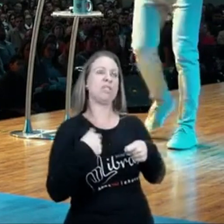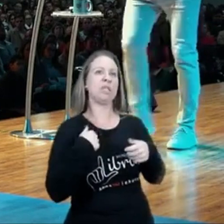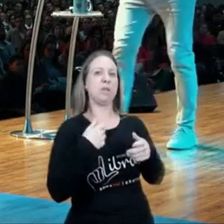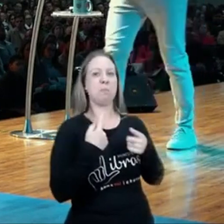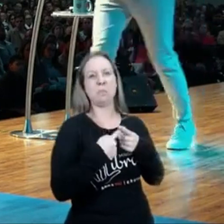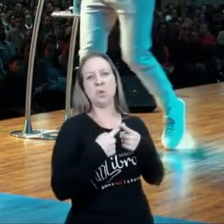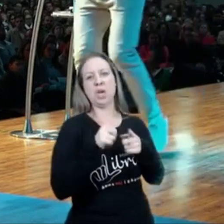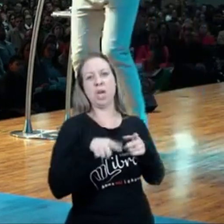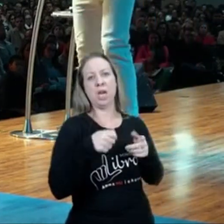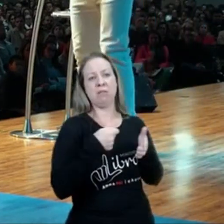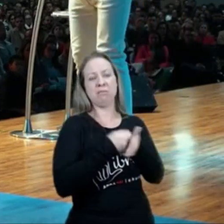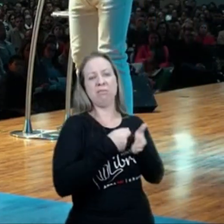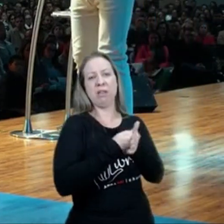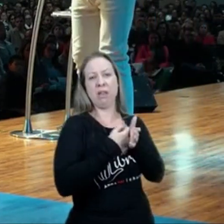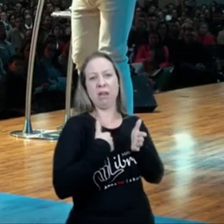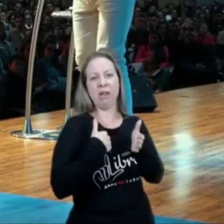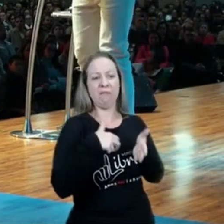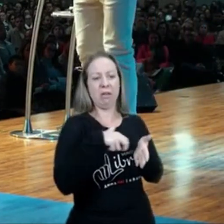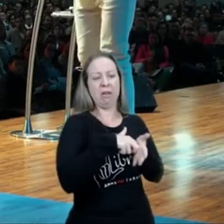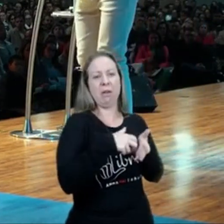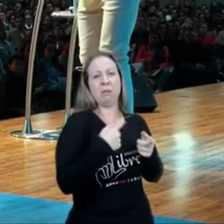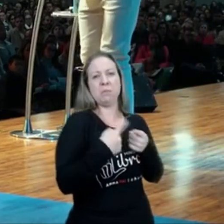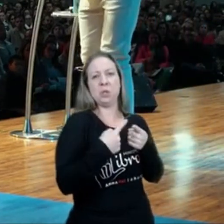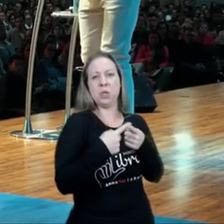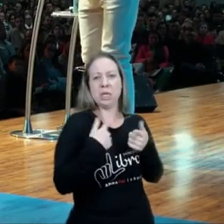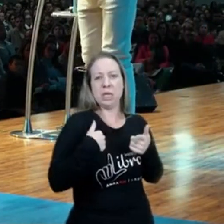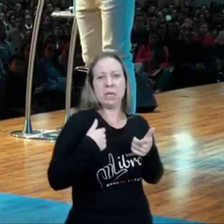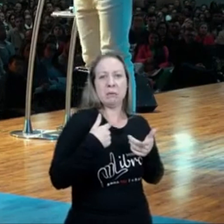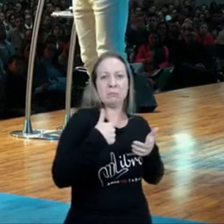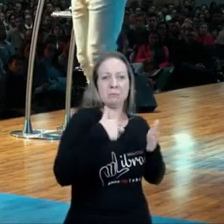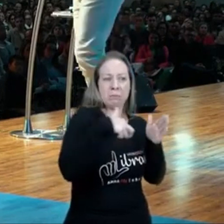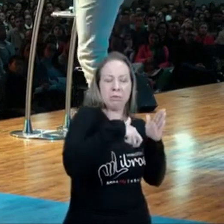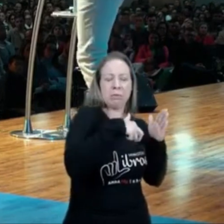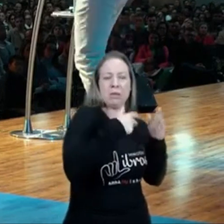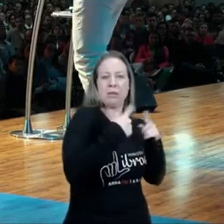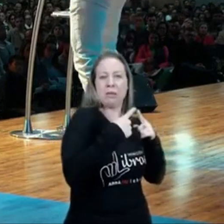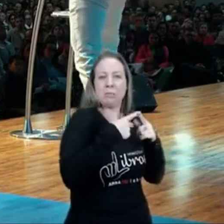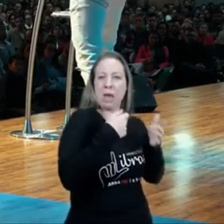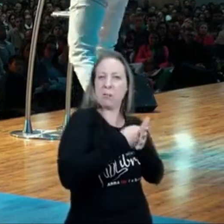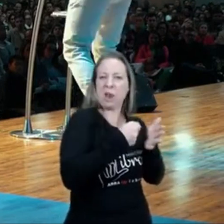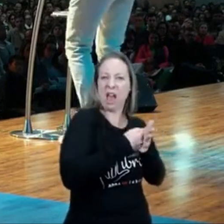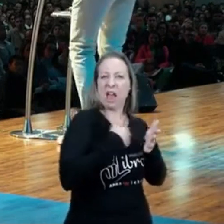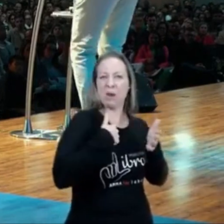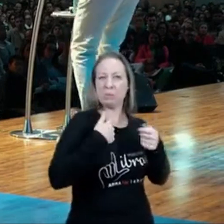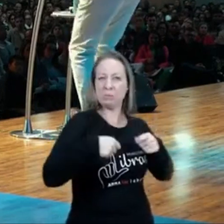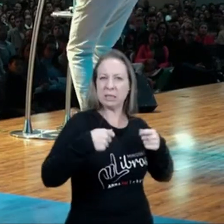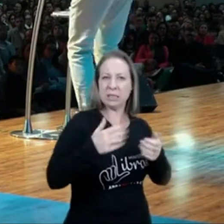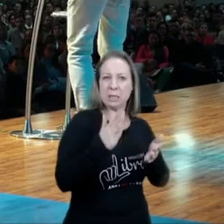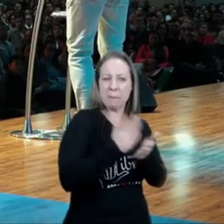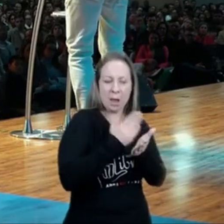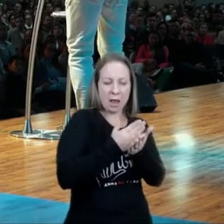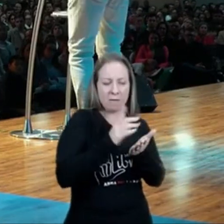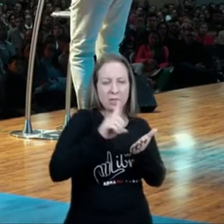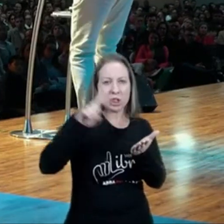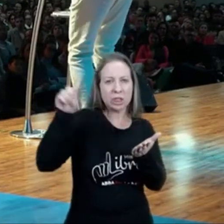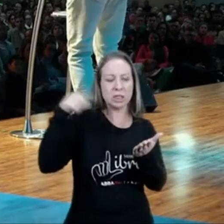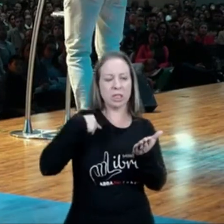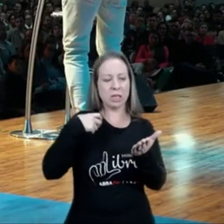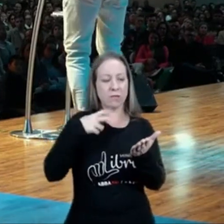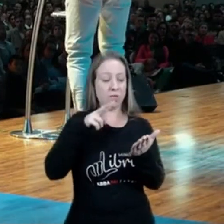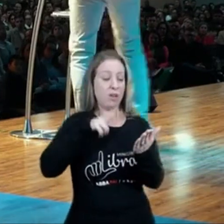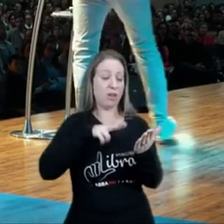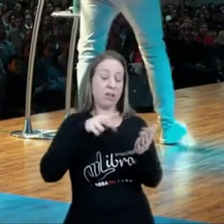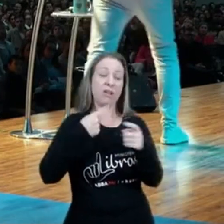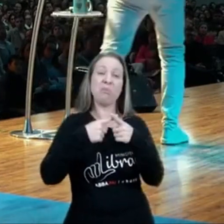né, e eu vou para o quarto, porque eu tenho que ir, eu vou ler a Bíblia, porque eu tenho que ler, né, não, não é porque eu tenho que ler, eu tenho que ler a Bíblia, porque eu preciso, eu amo a